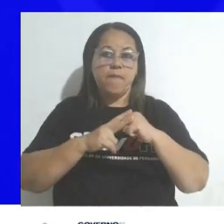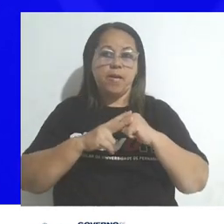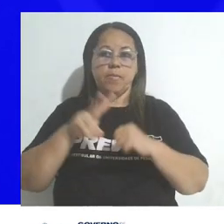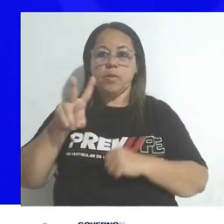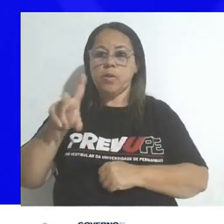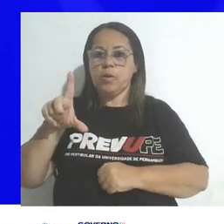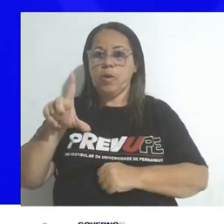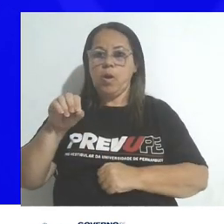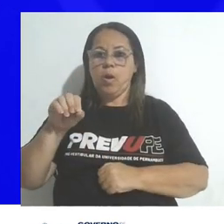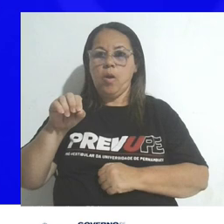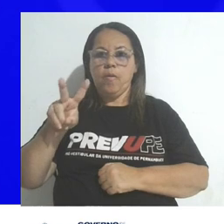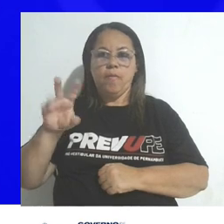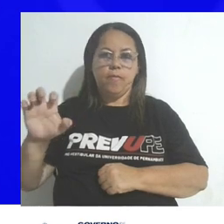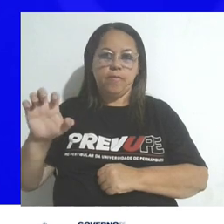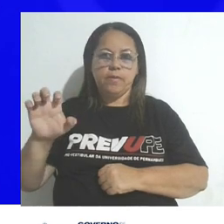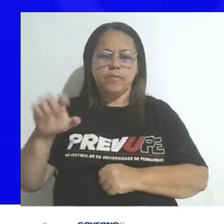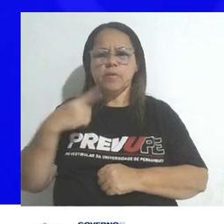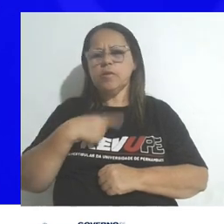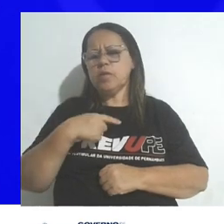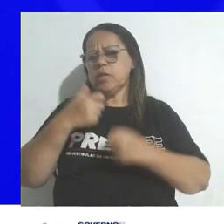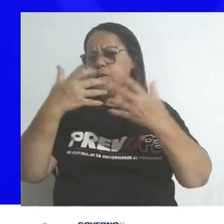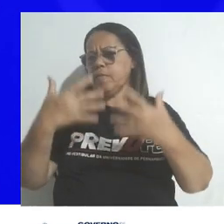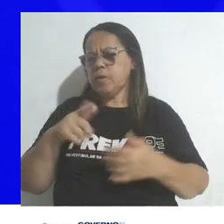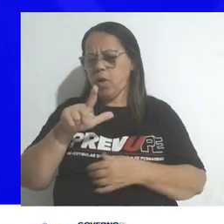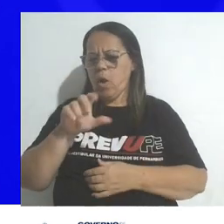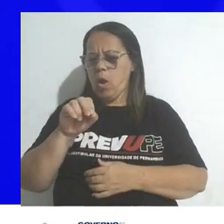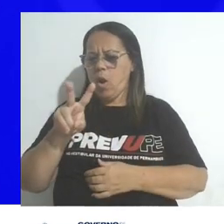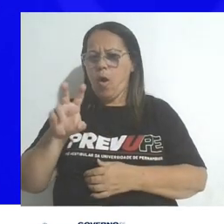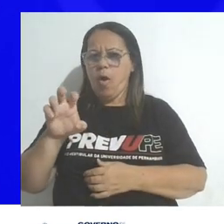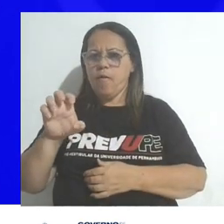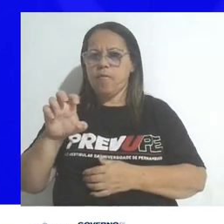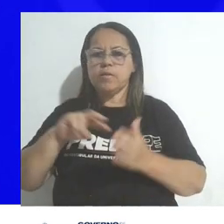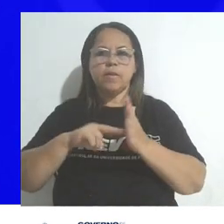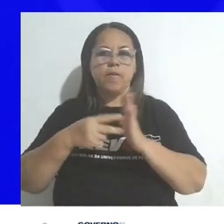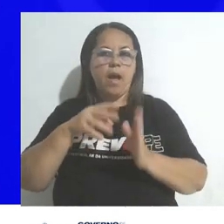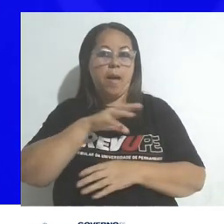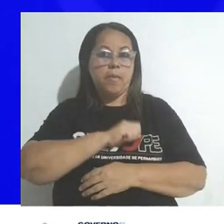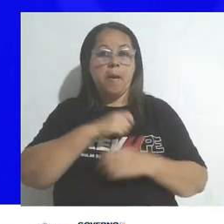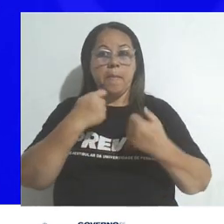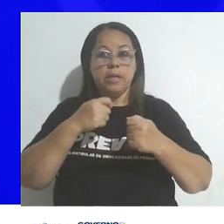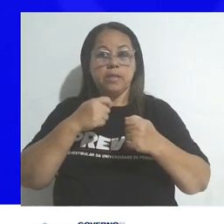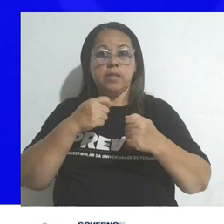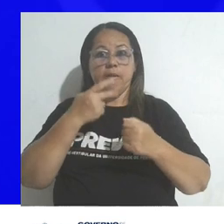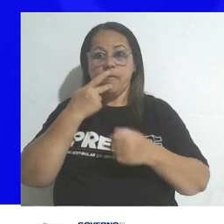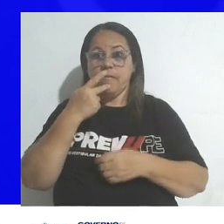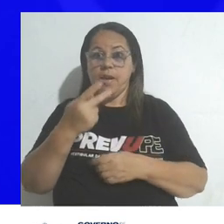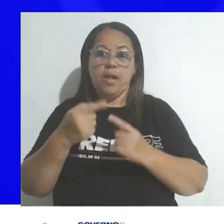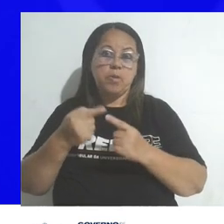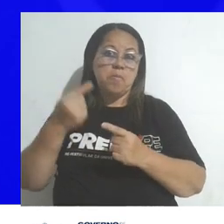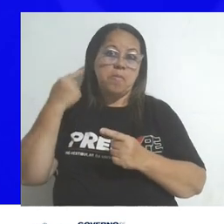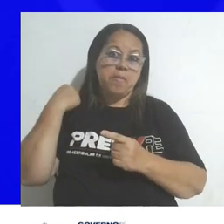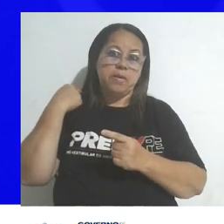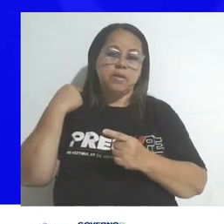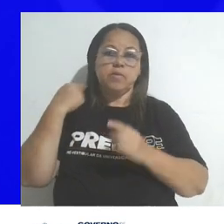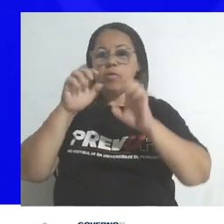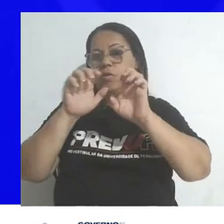aqui. Quando a gente fala o verbo love, a gente está falando do verbo amar. Se eu precisar conjugar esse verbo no tempo passado, eu uso a própria estrutura